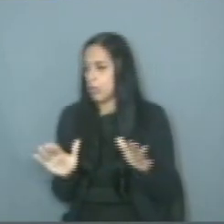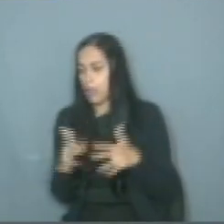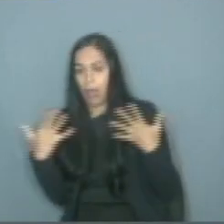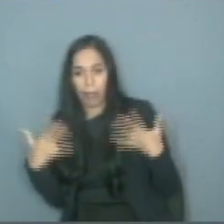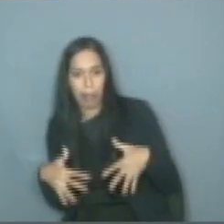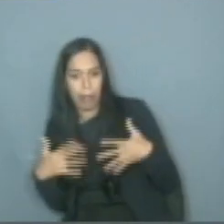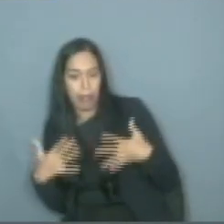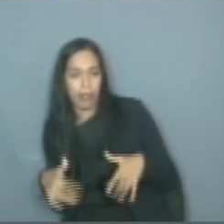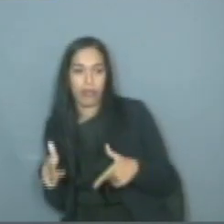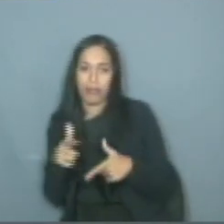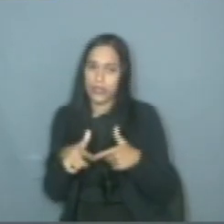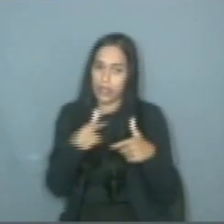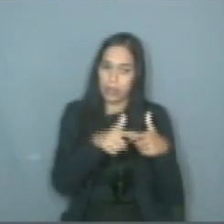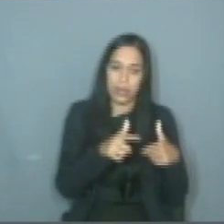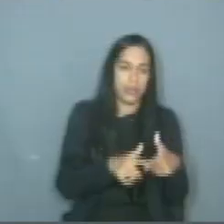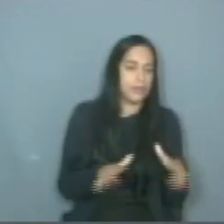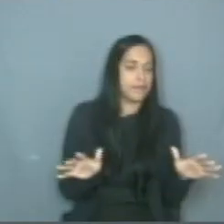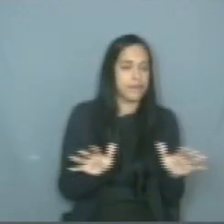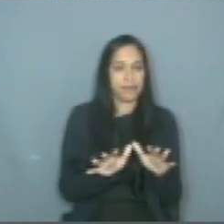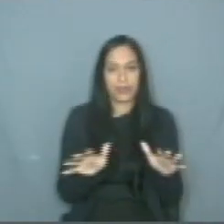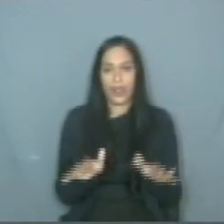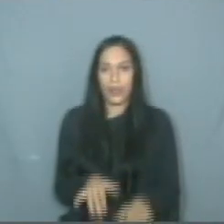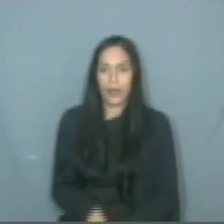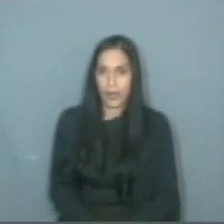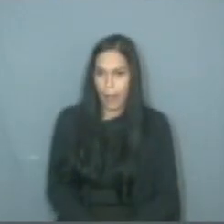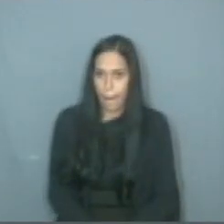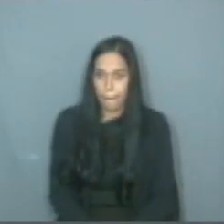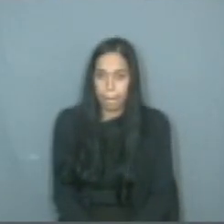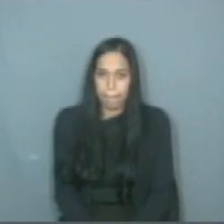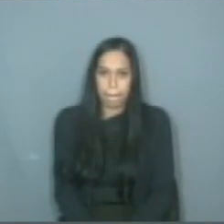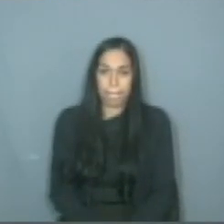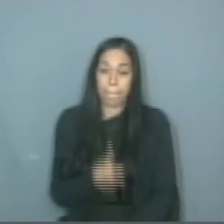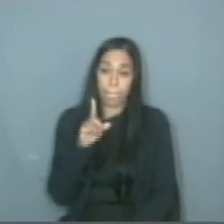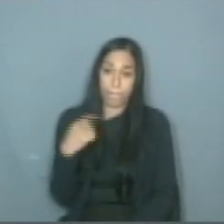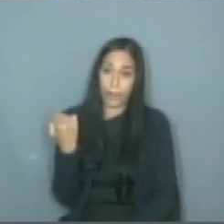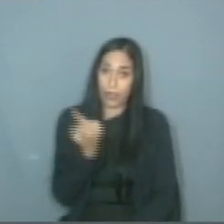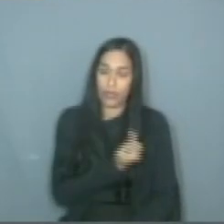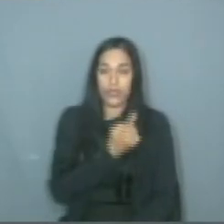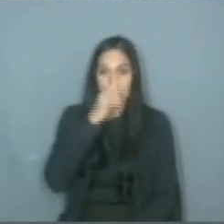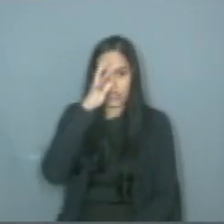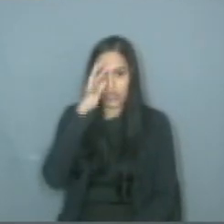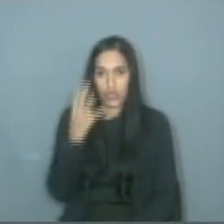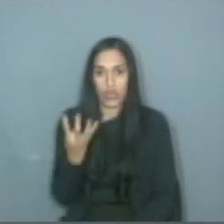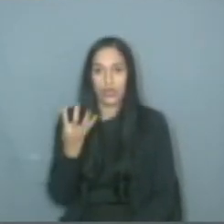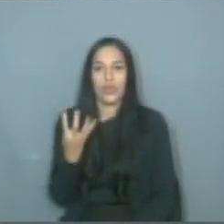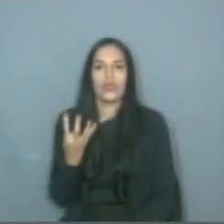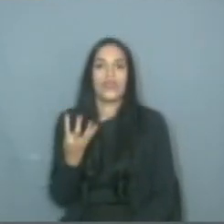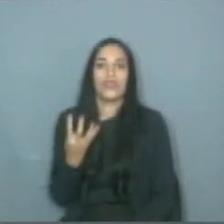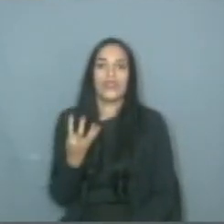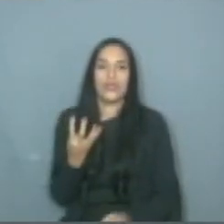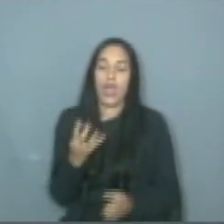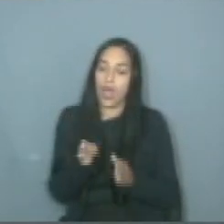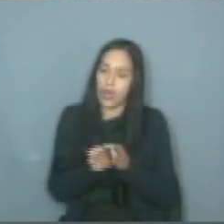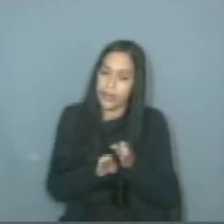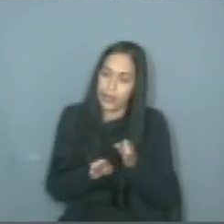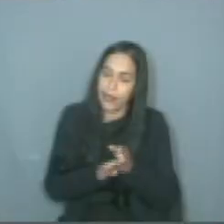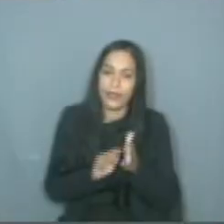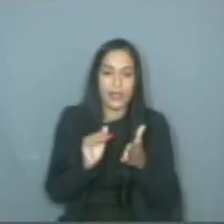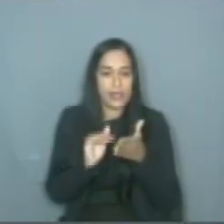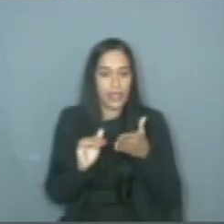para causar com eles, muito pelo contrário, a gente vai para trazer soluções. Daqui a gente encaminha para a Secretaria de